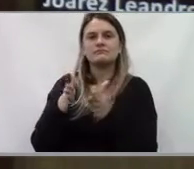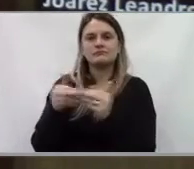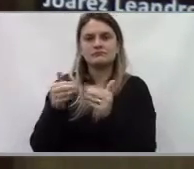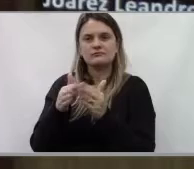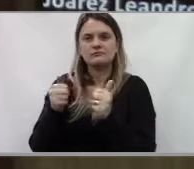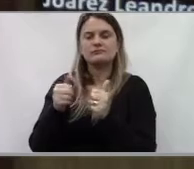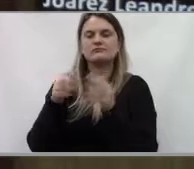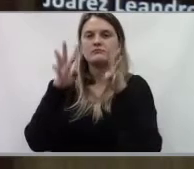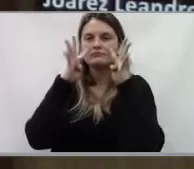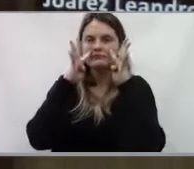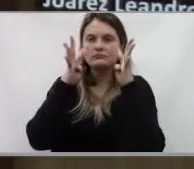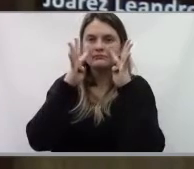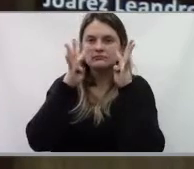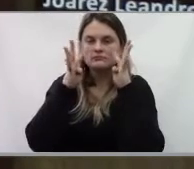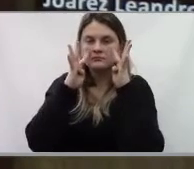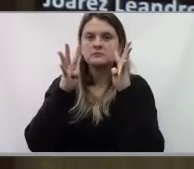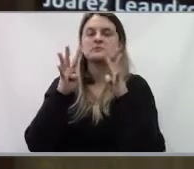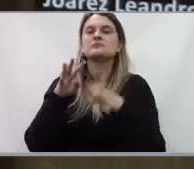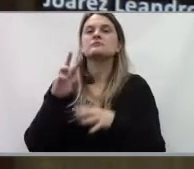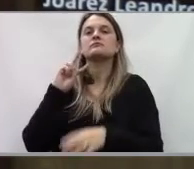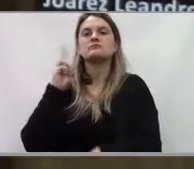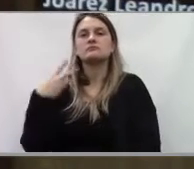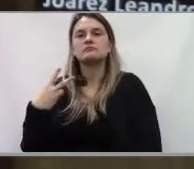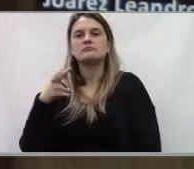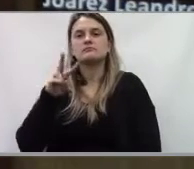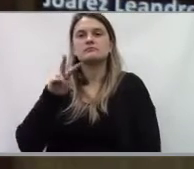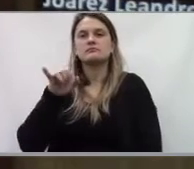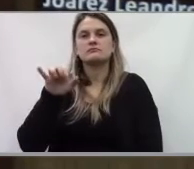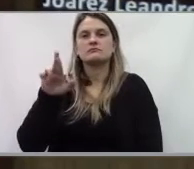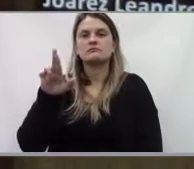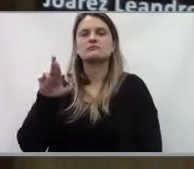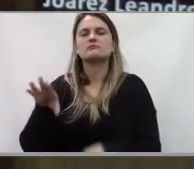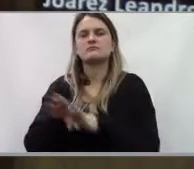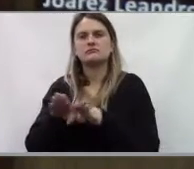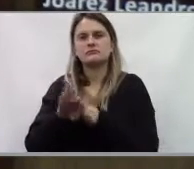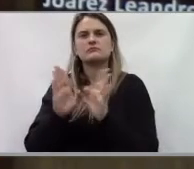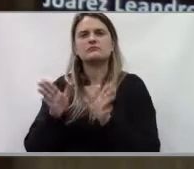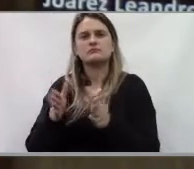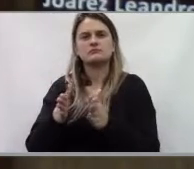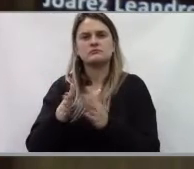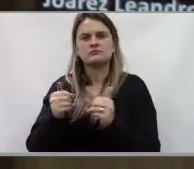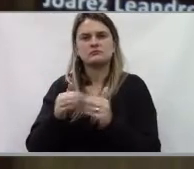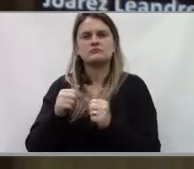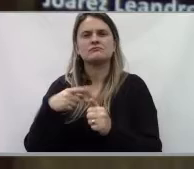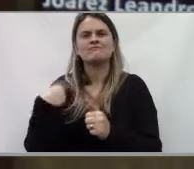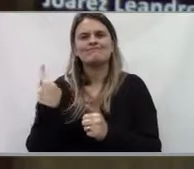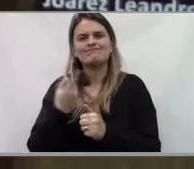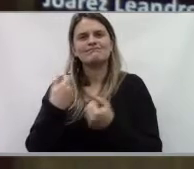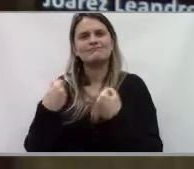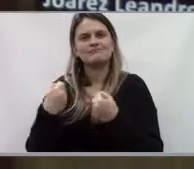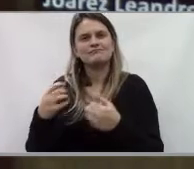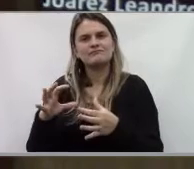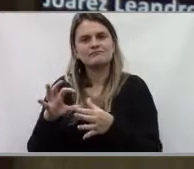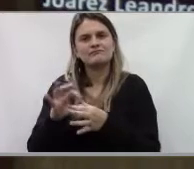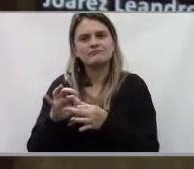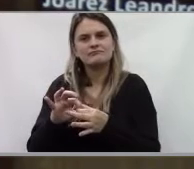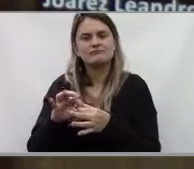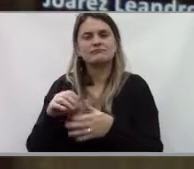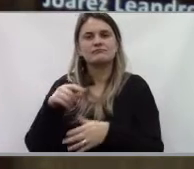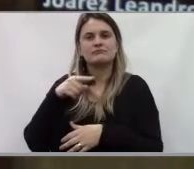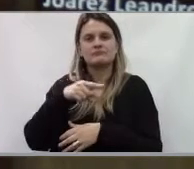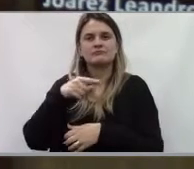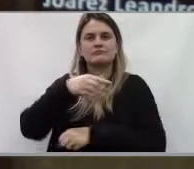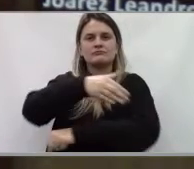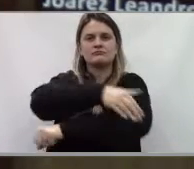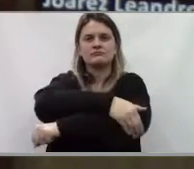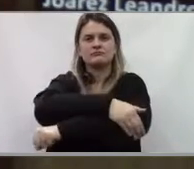um requerimento pedindo atenção para aquele trevo. O vereador Vir, também, que é daquela região. Então, nós precisamos todos nos unir, porque